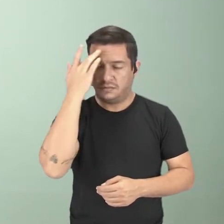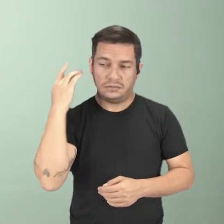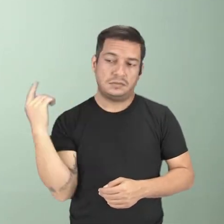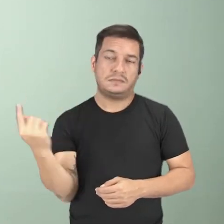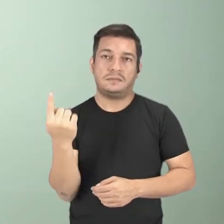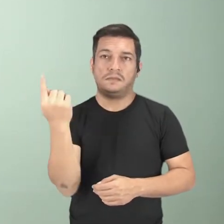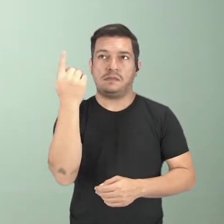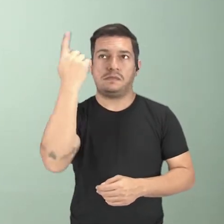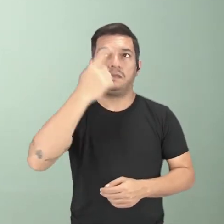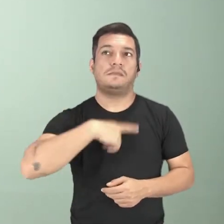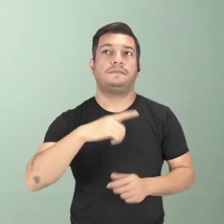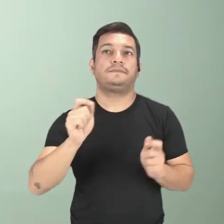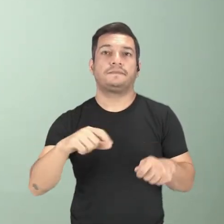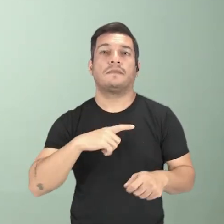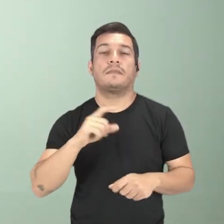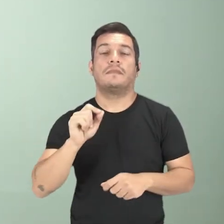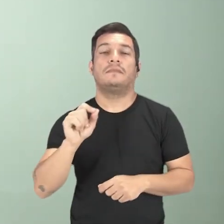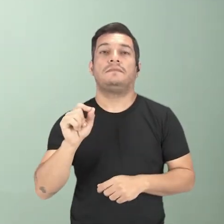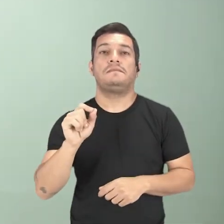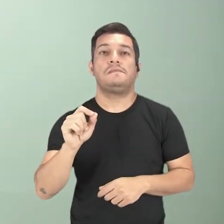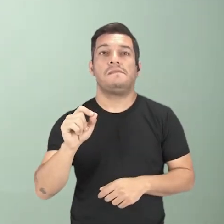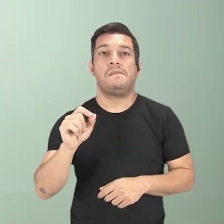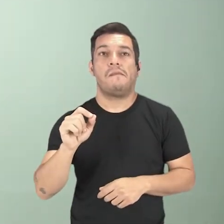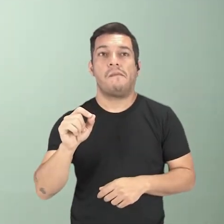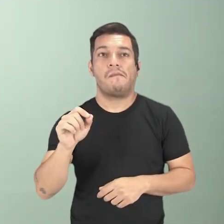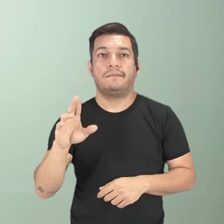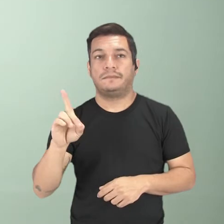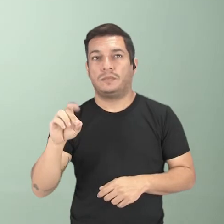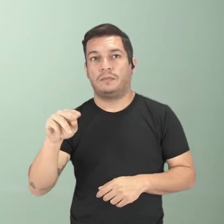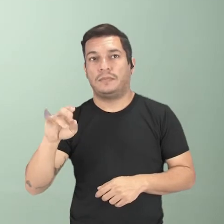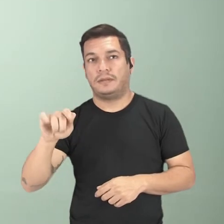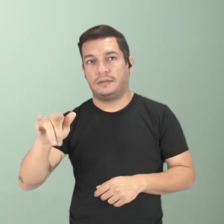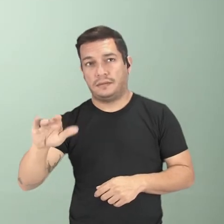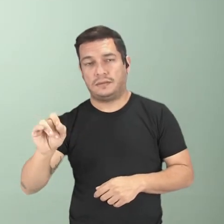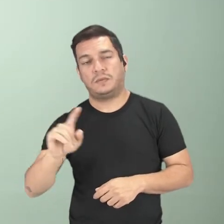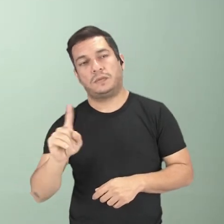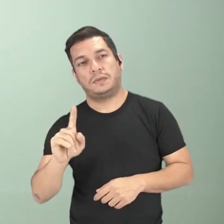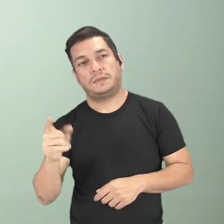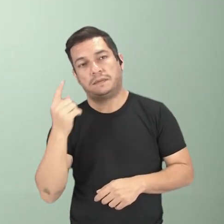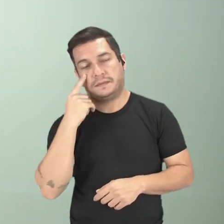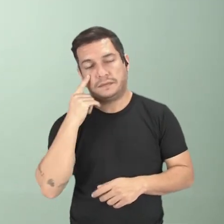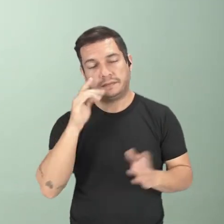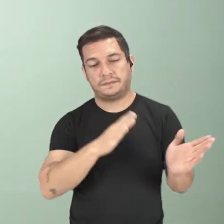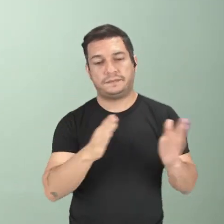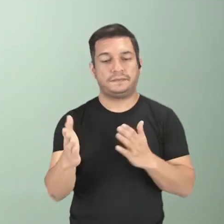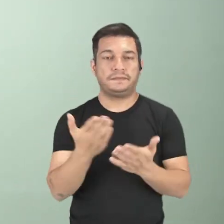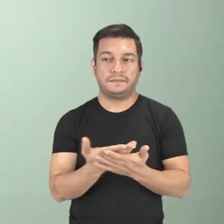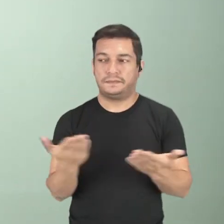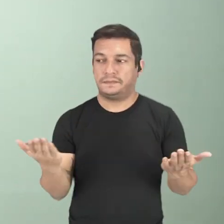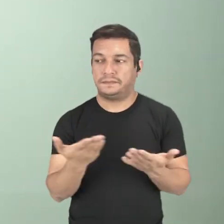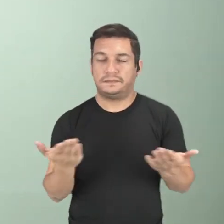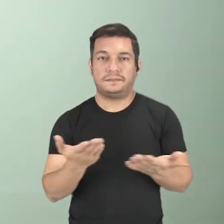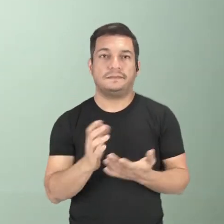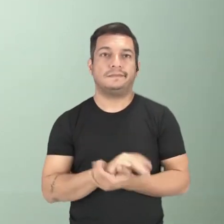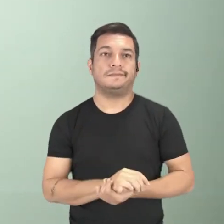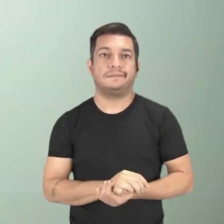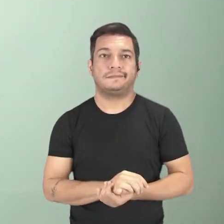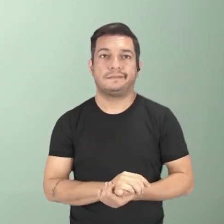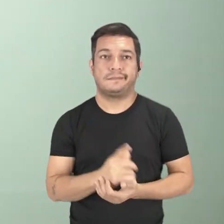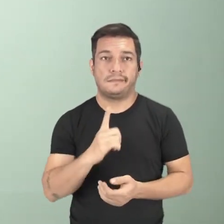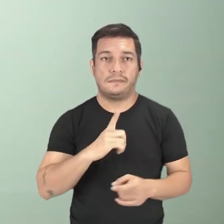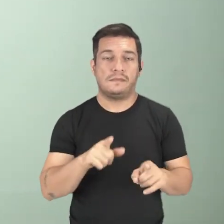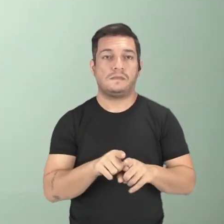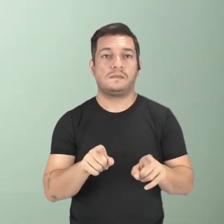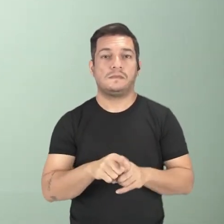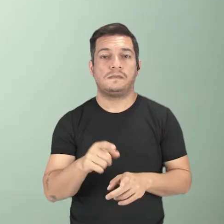muito alta, aí eu posso ter uma dominância ou não, enfim. A gente vai ver isso ao longo da aula de hoje, tá? E a gente tem,